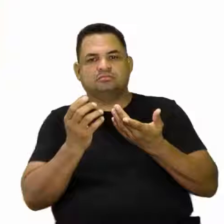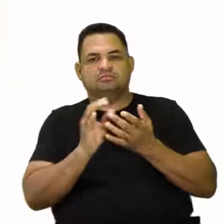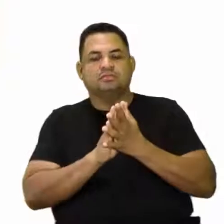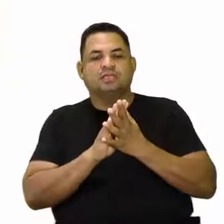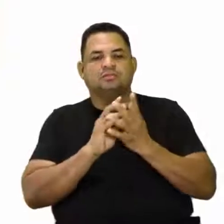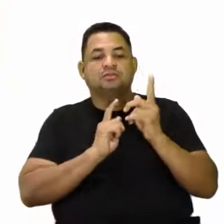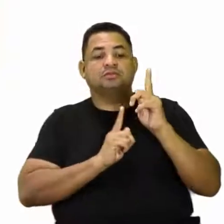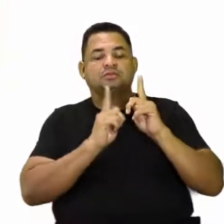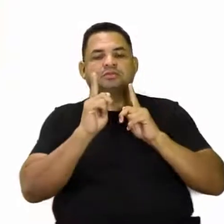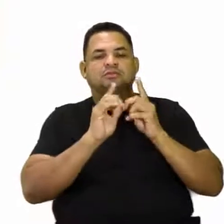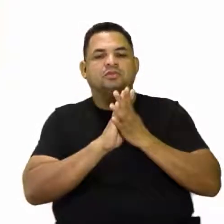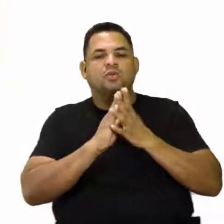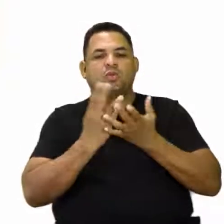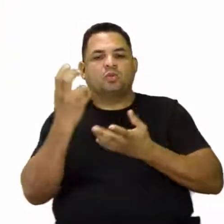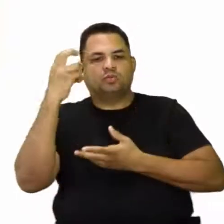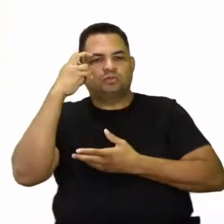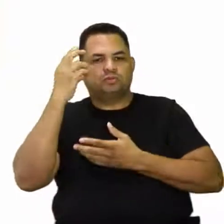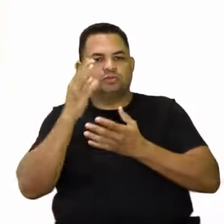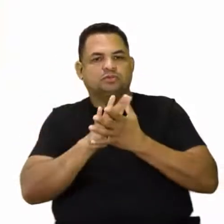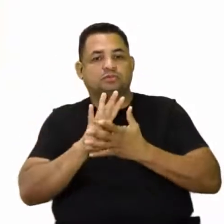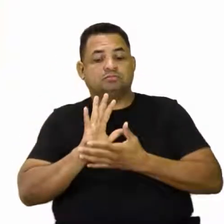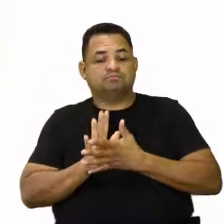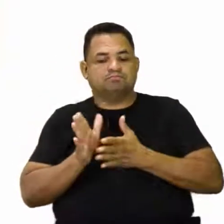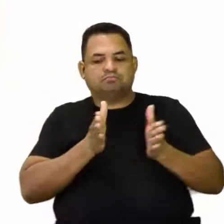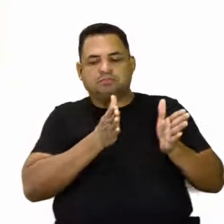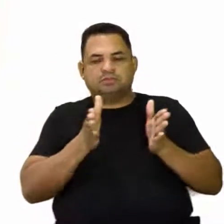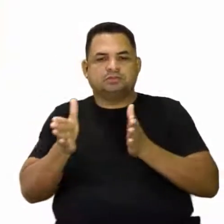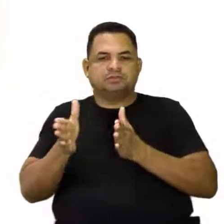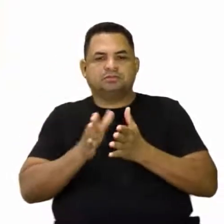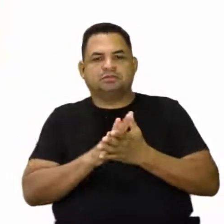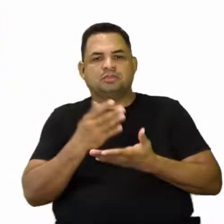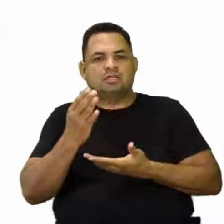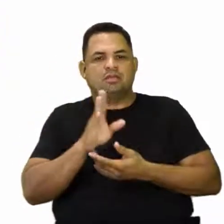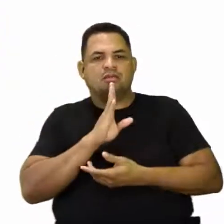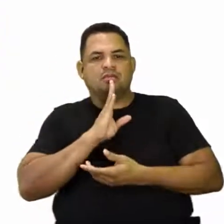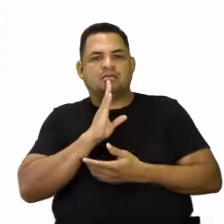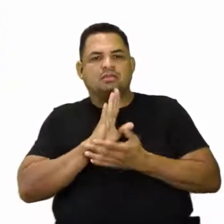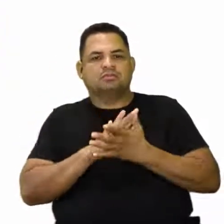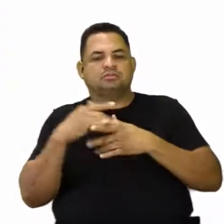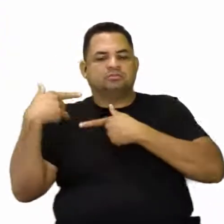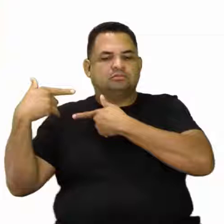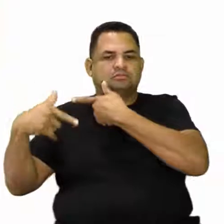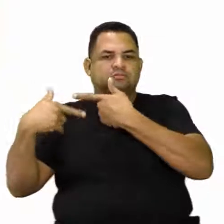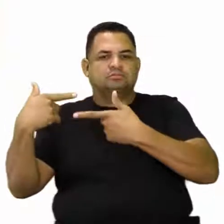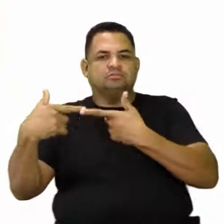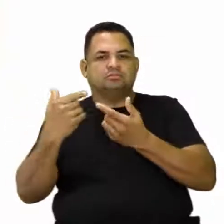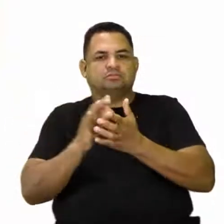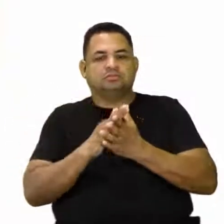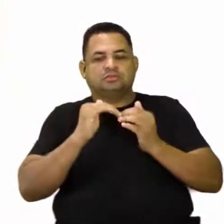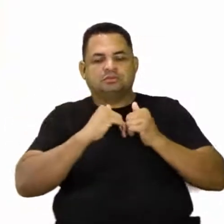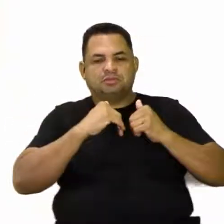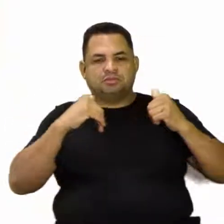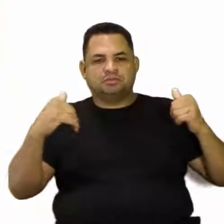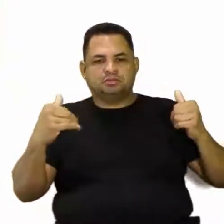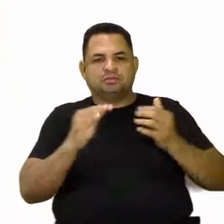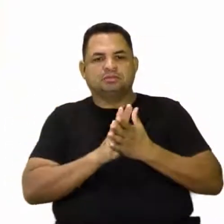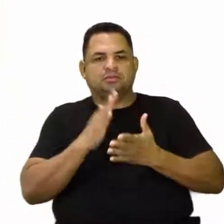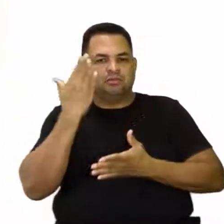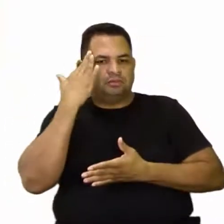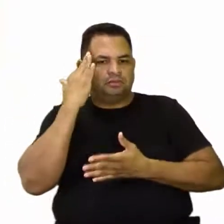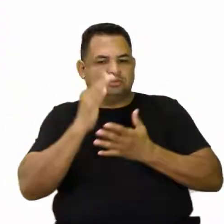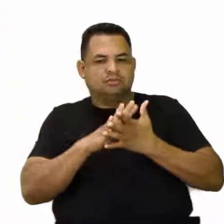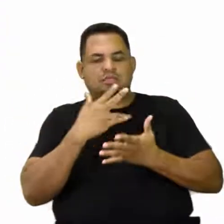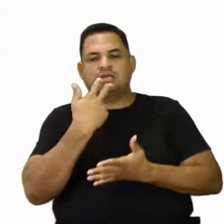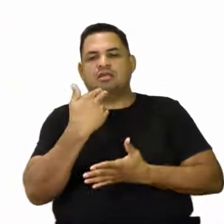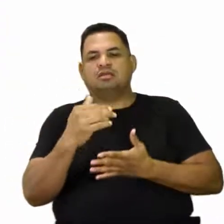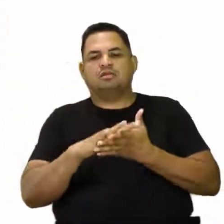manifestações culturais no eixo temporal, reconhecendo momentos de tradição e de ruptura. Compreender a língua